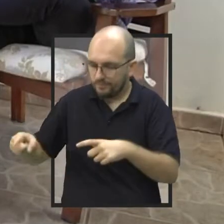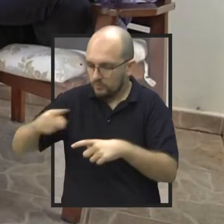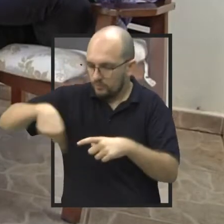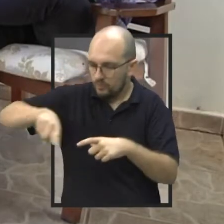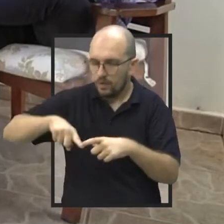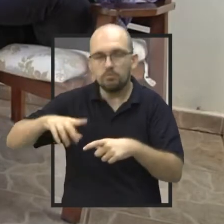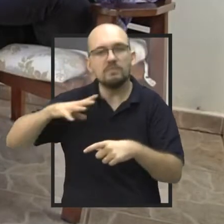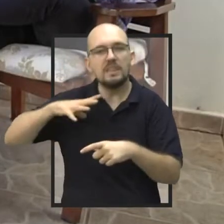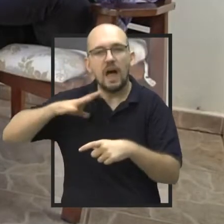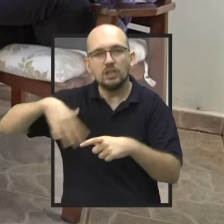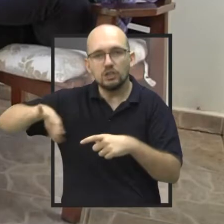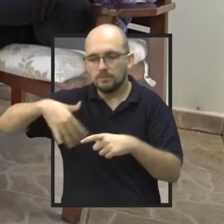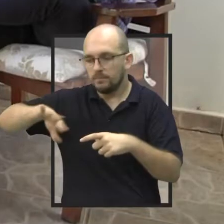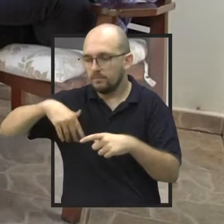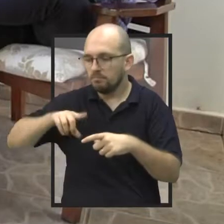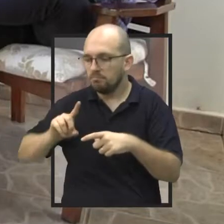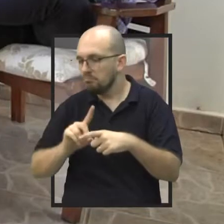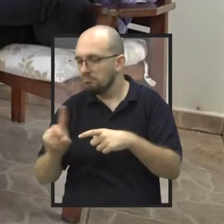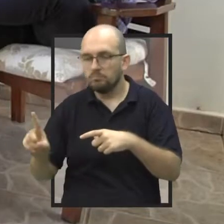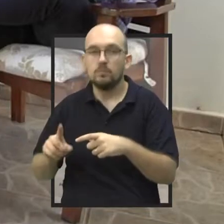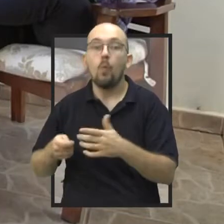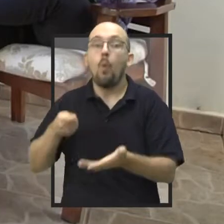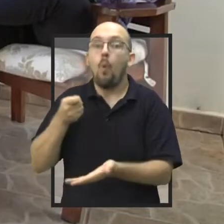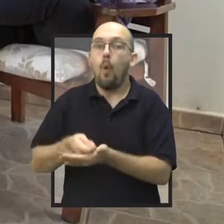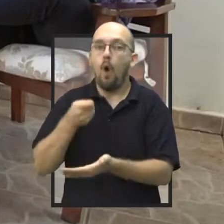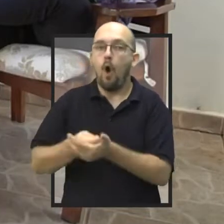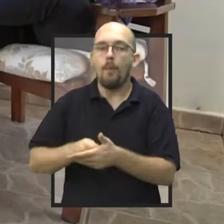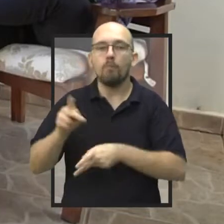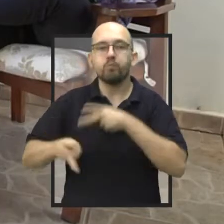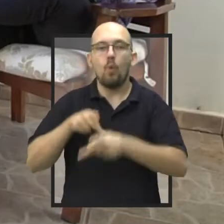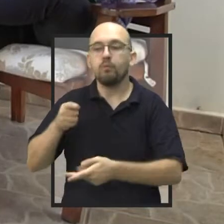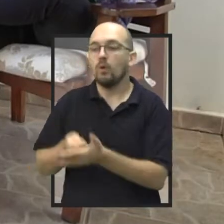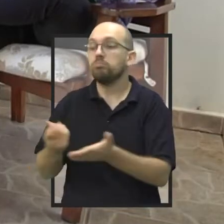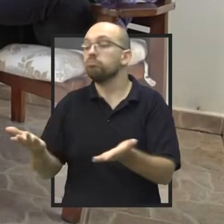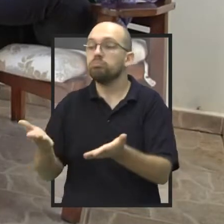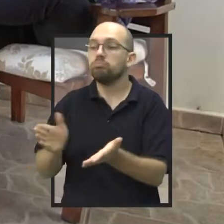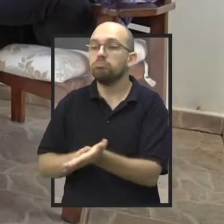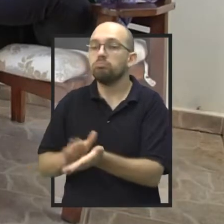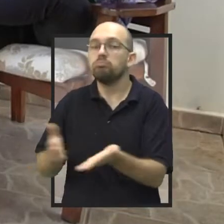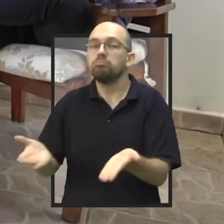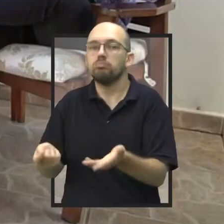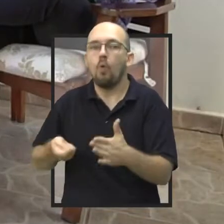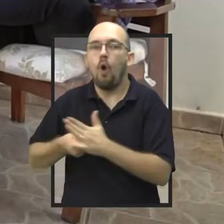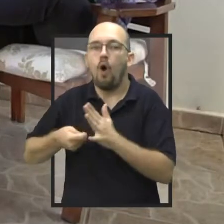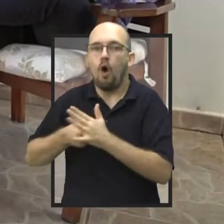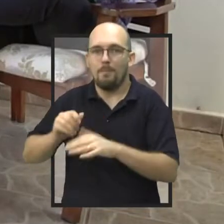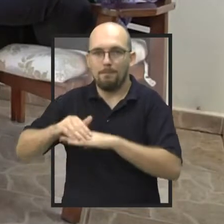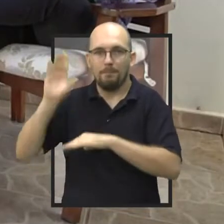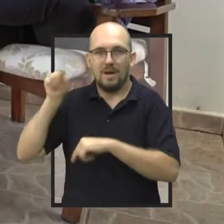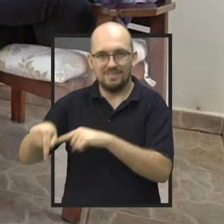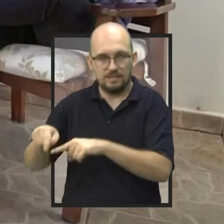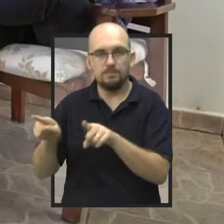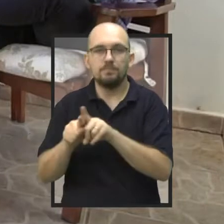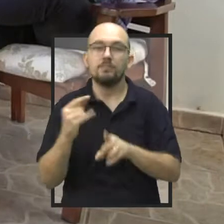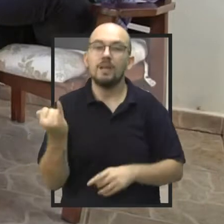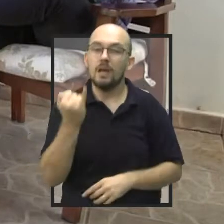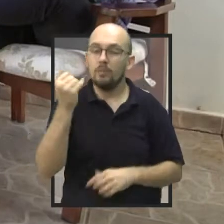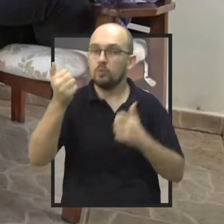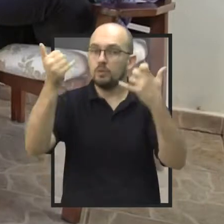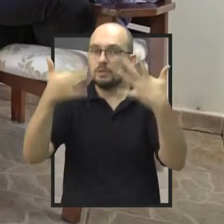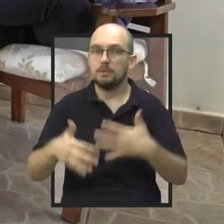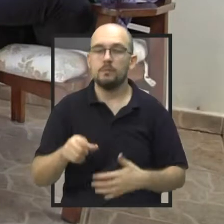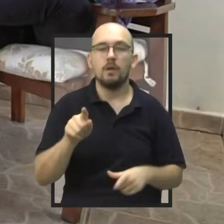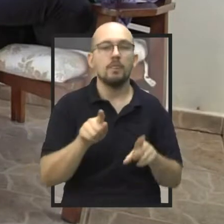campanha. Há a possibilidade de uma cobrança maior por parte do eleitorado nesse político. E é importante também falar,